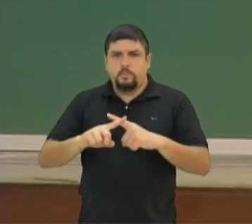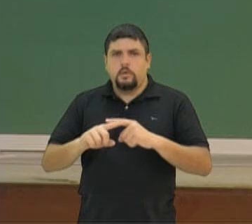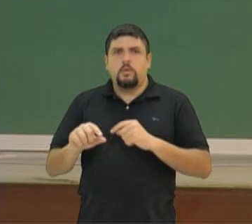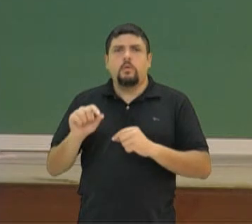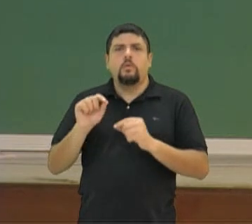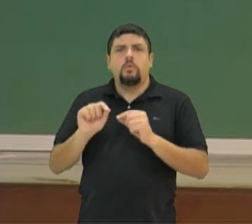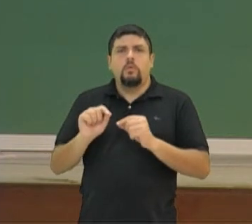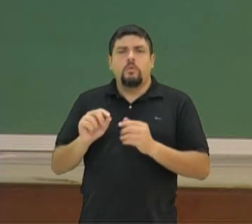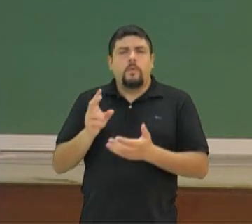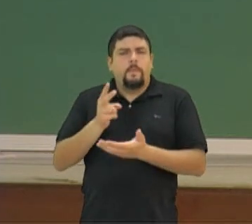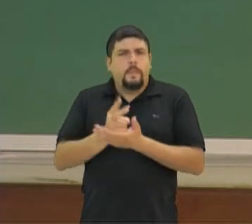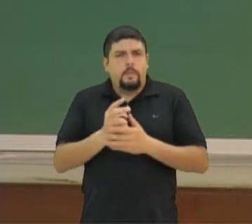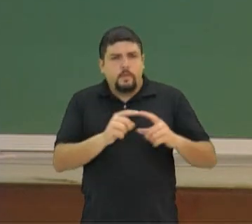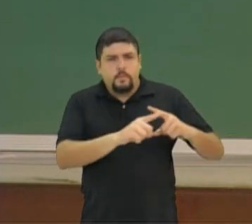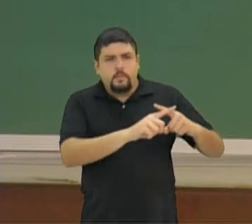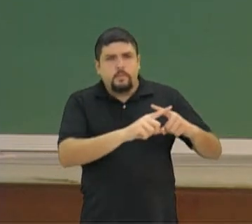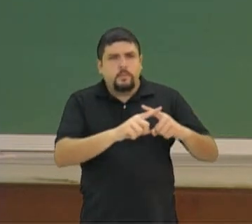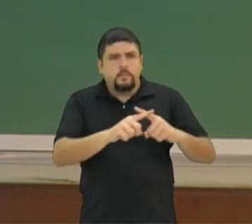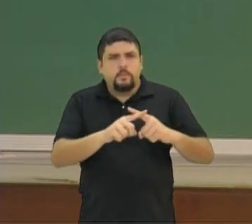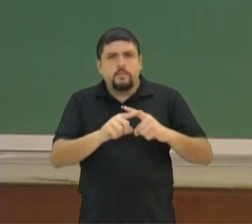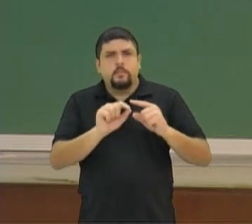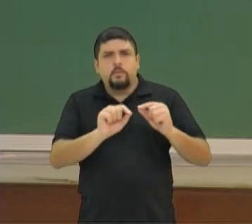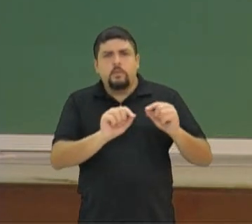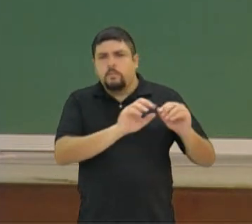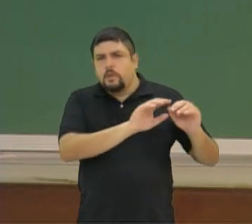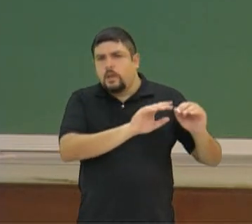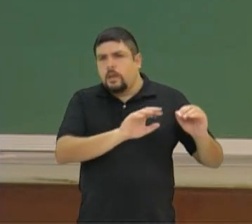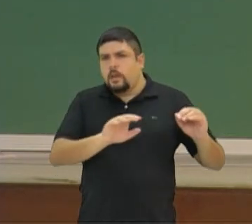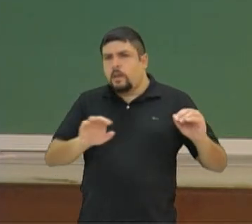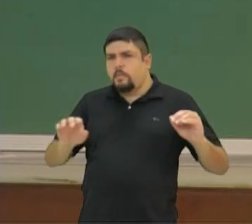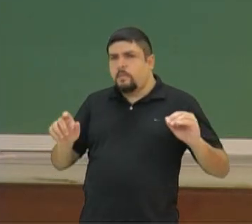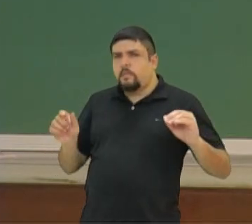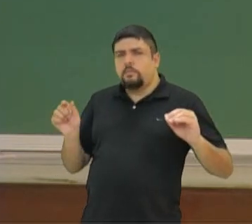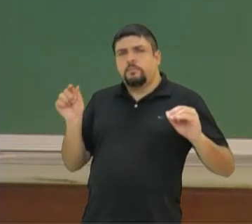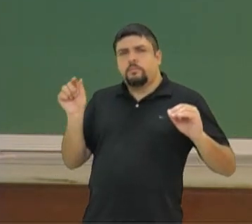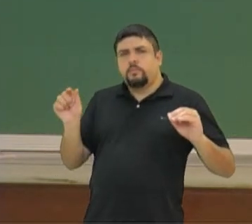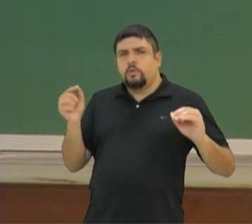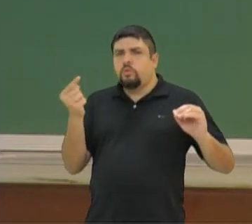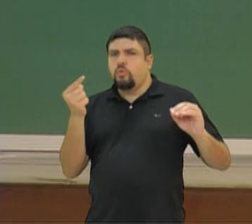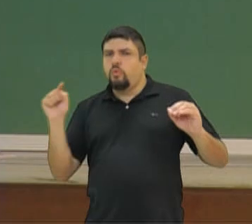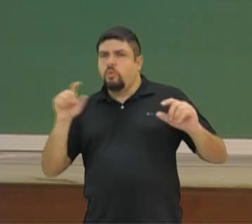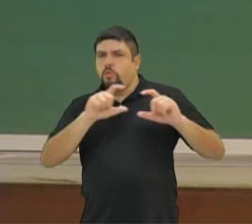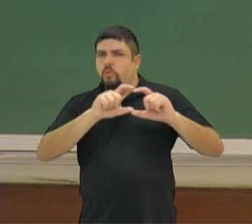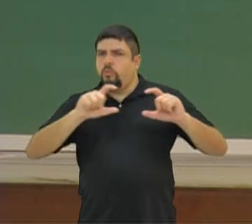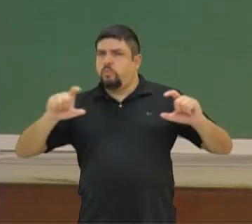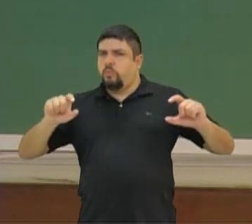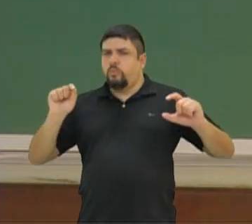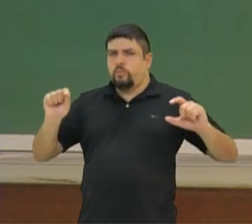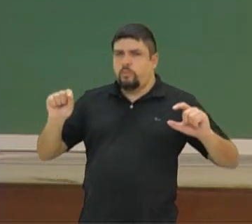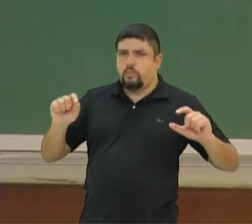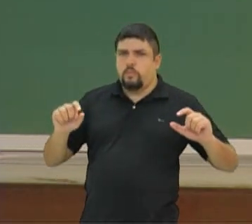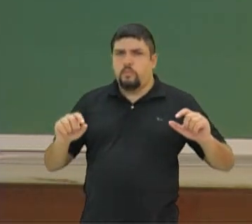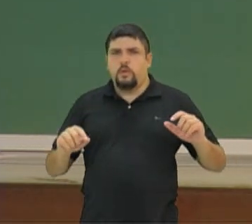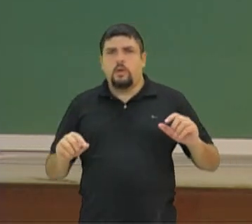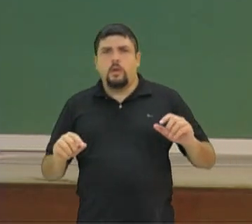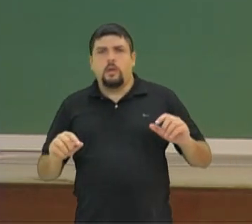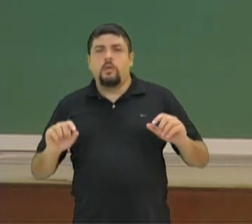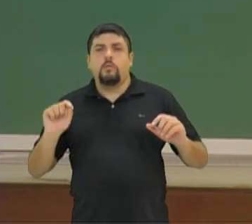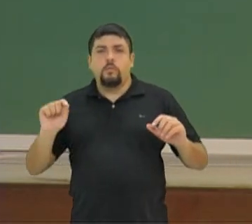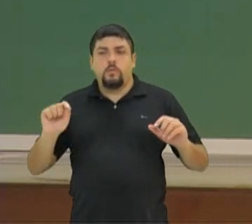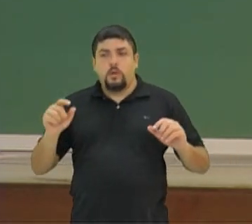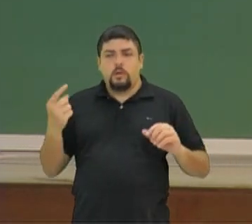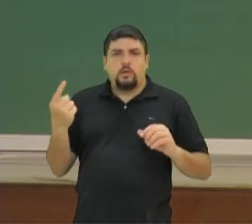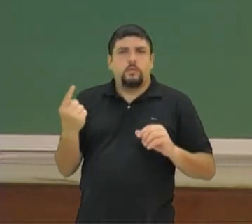aqui é sempre aquele terminho lá do fim, né? O e, que nesse caso é o e, lá é o d, lá no segundo grau é o c, que é o termo